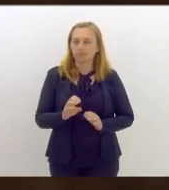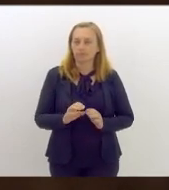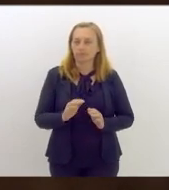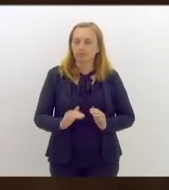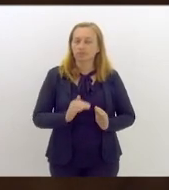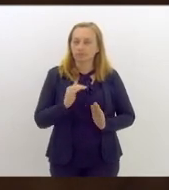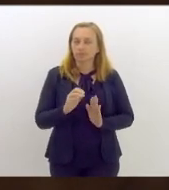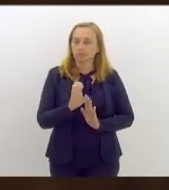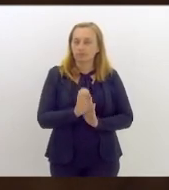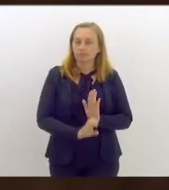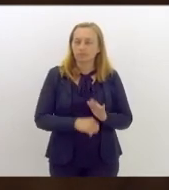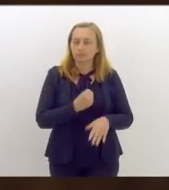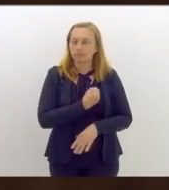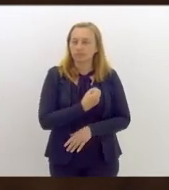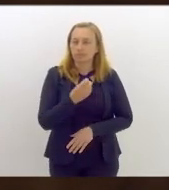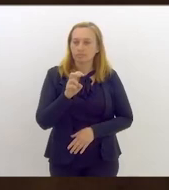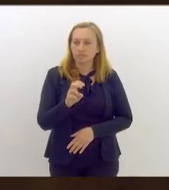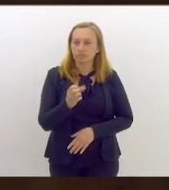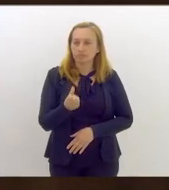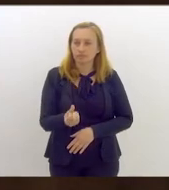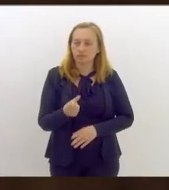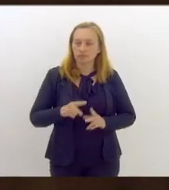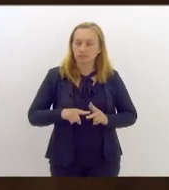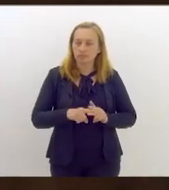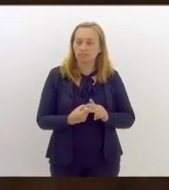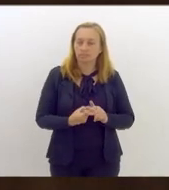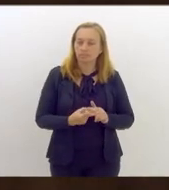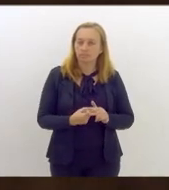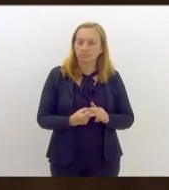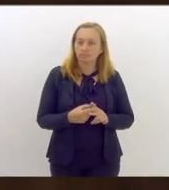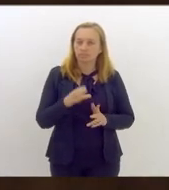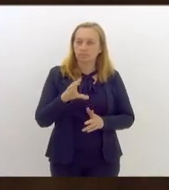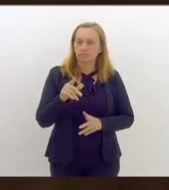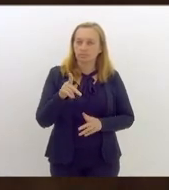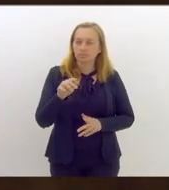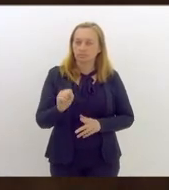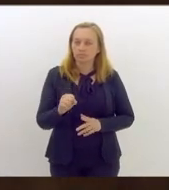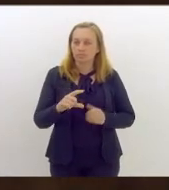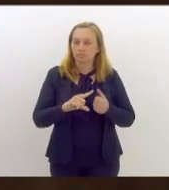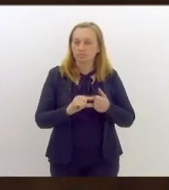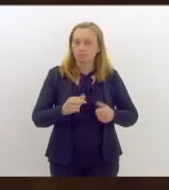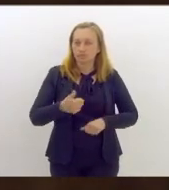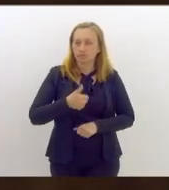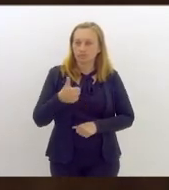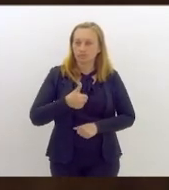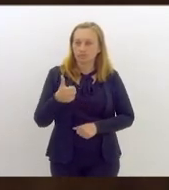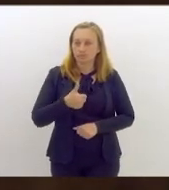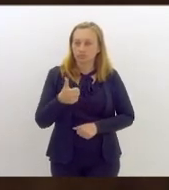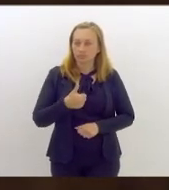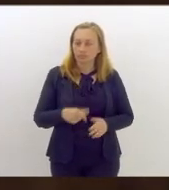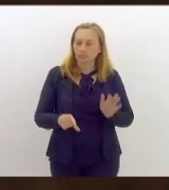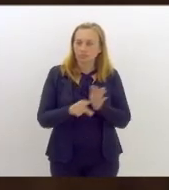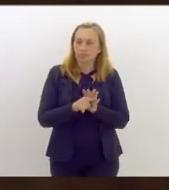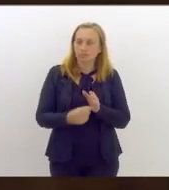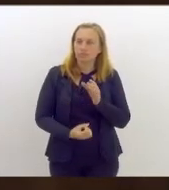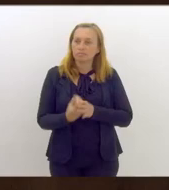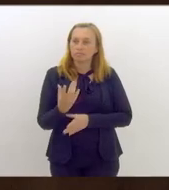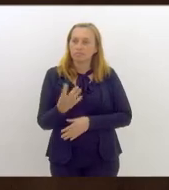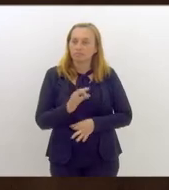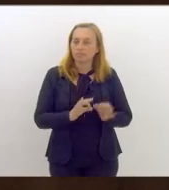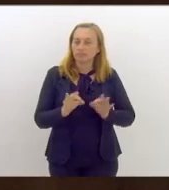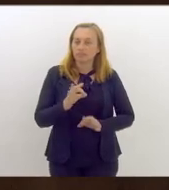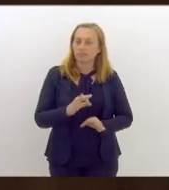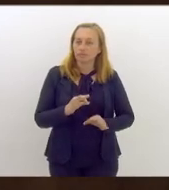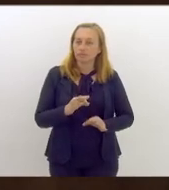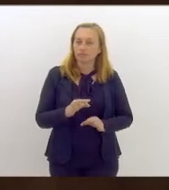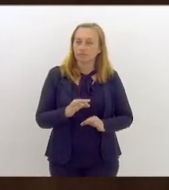subemenda número 6 modifica o caput do artigo 1º. Esta lei cria o programa